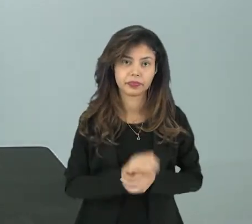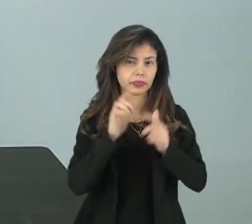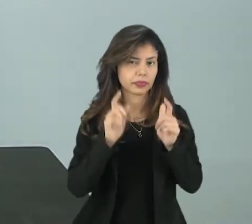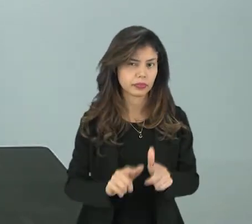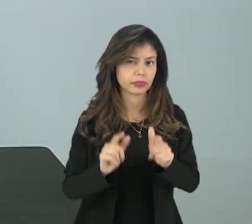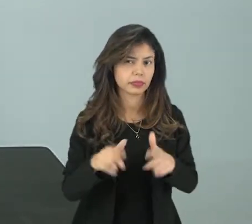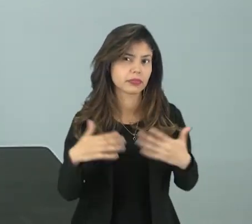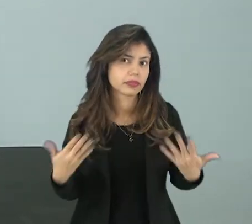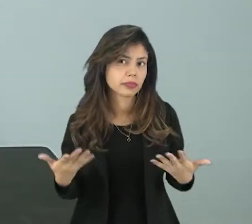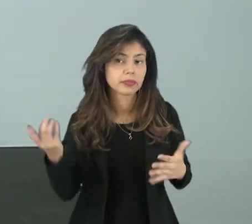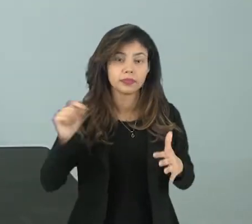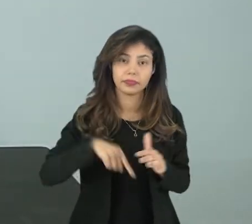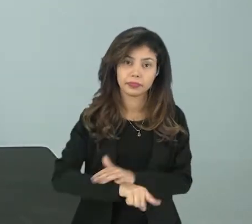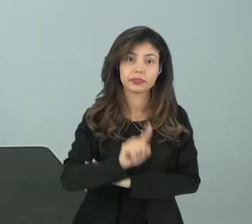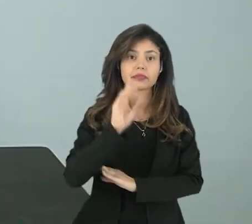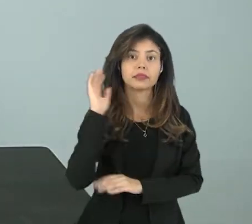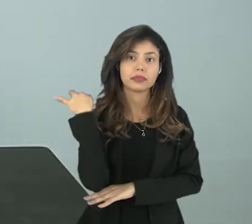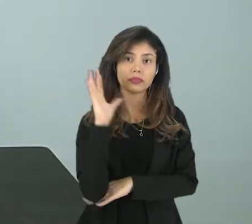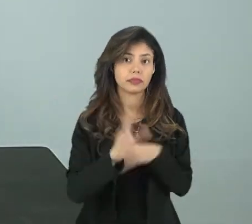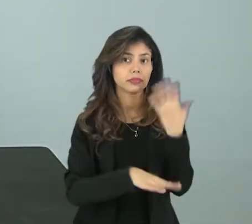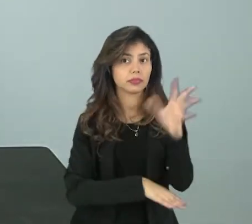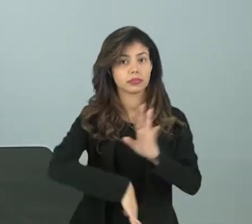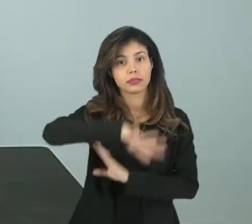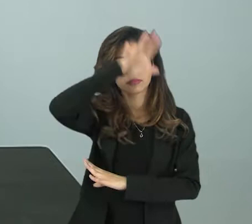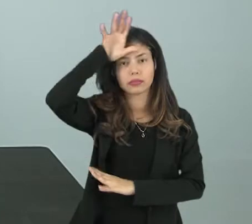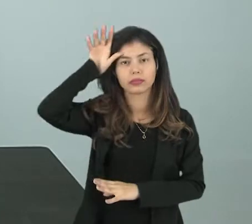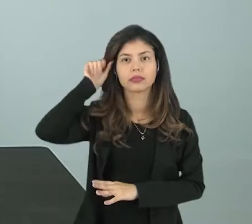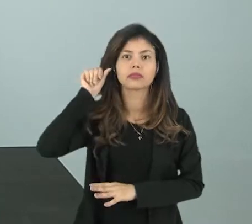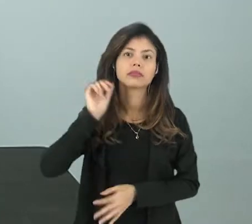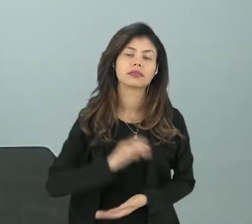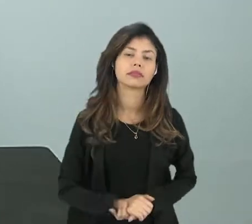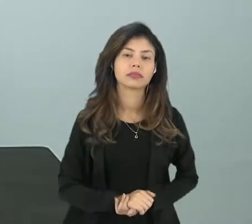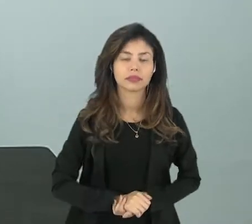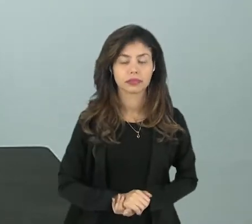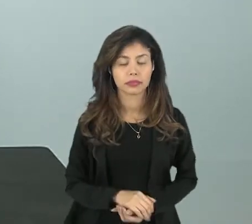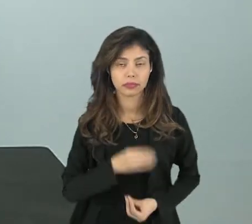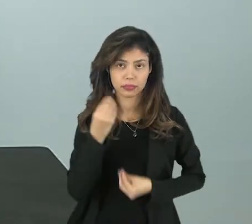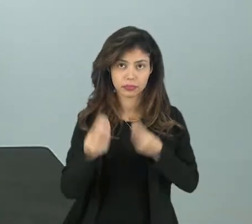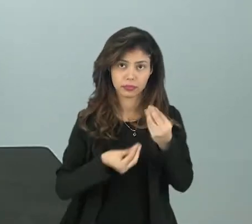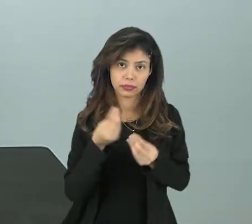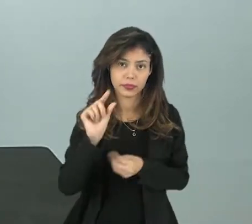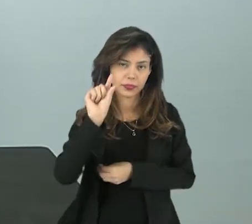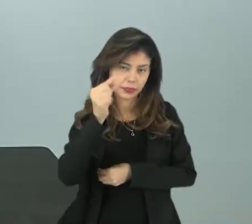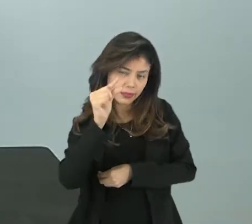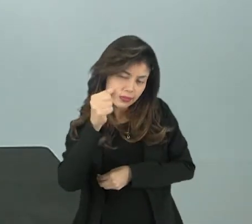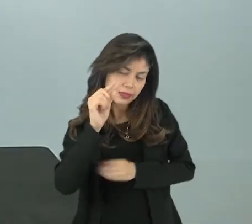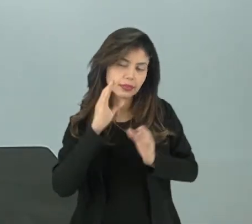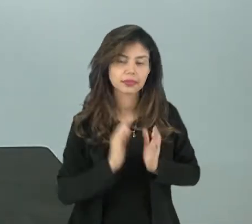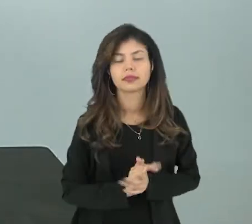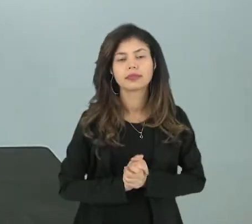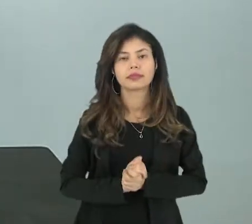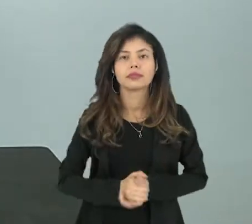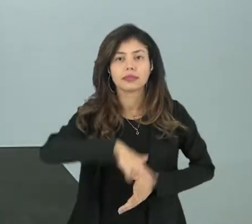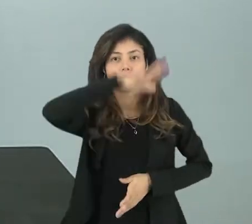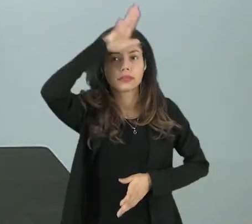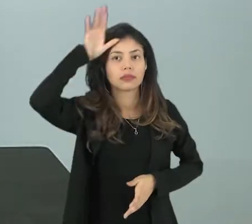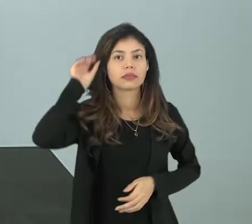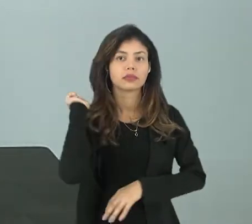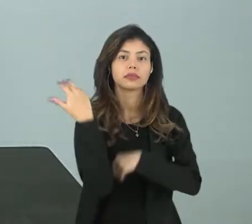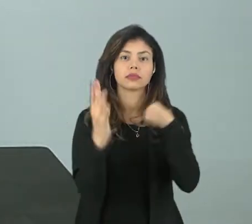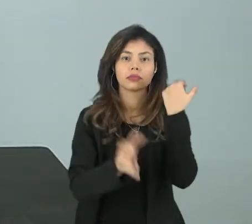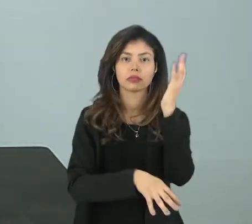aonde? Dentro da floresta amazônica, Como se nós tivéssemos um pedacinho da floresta